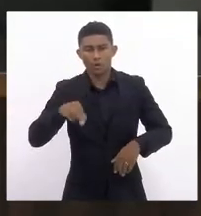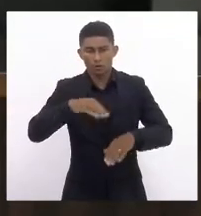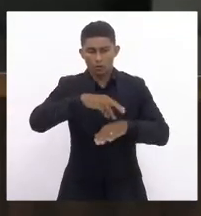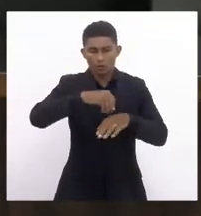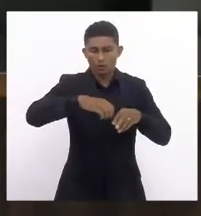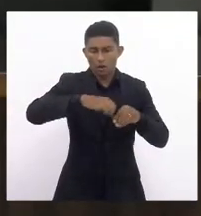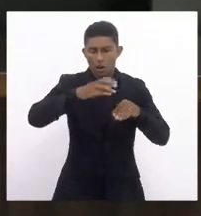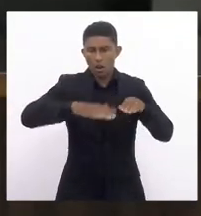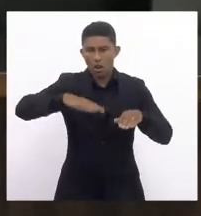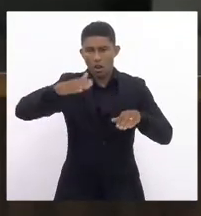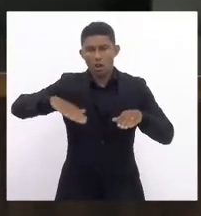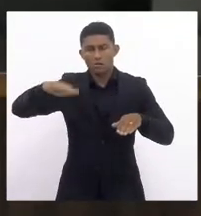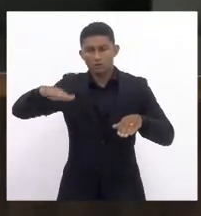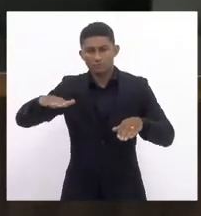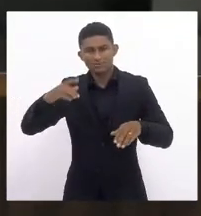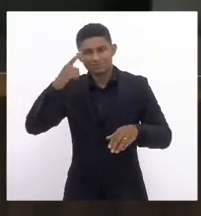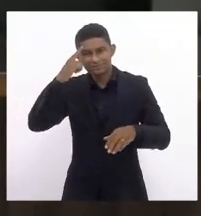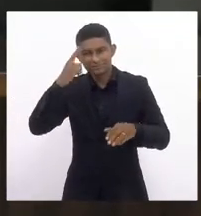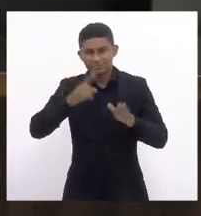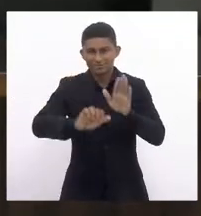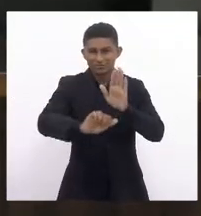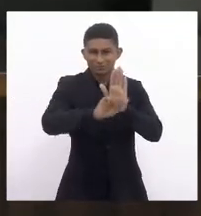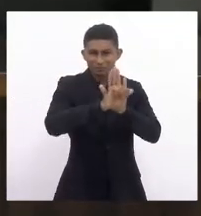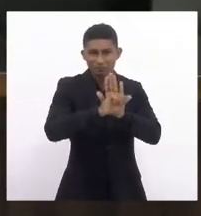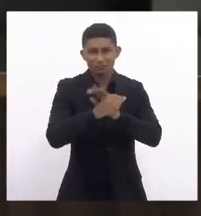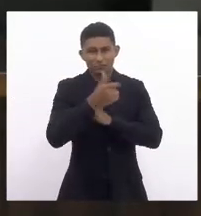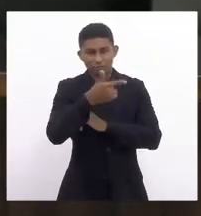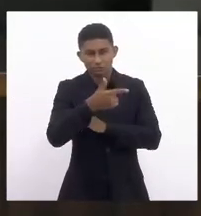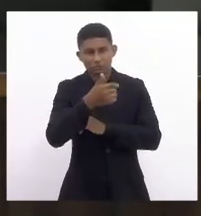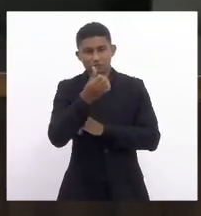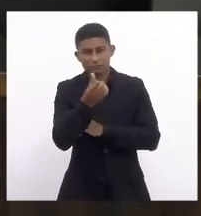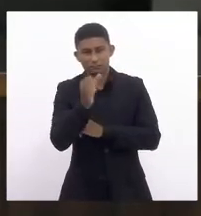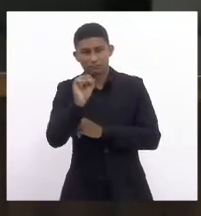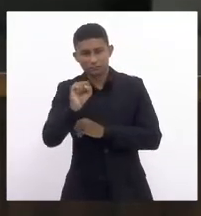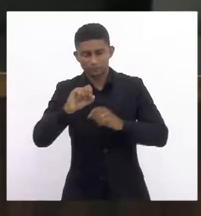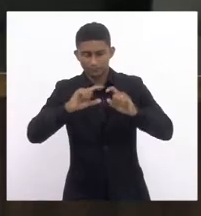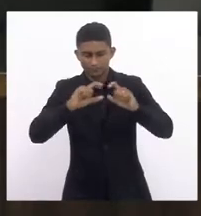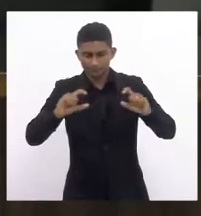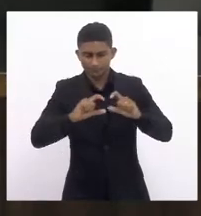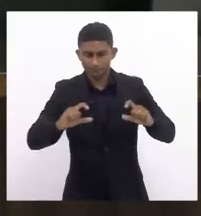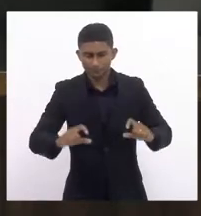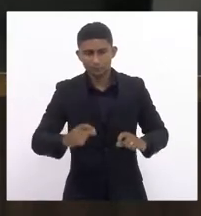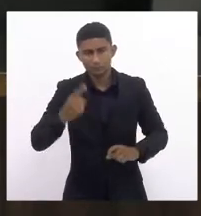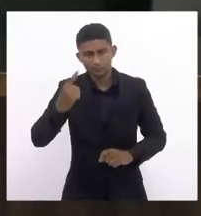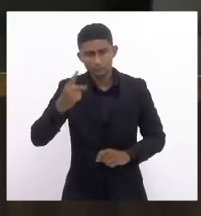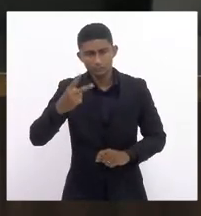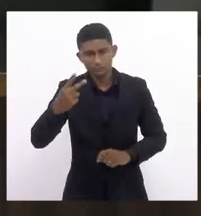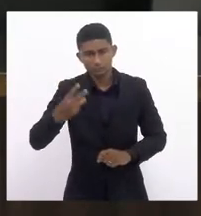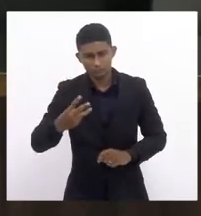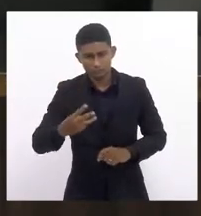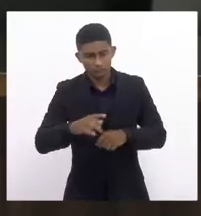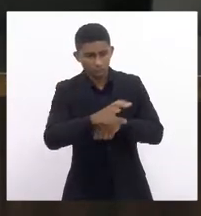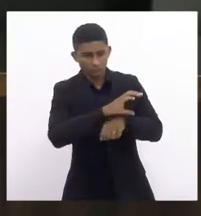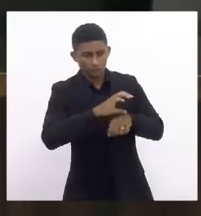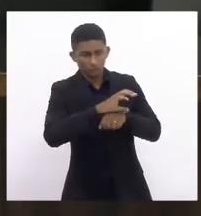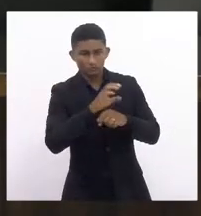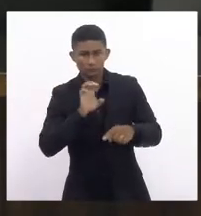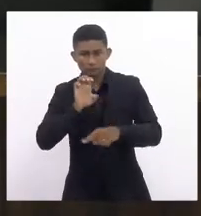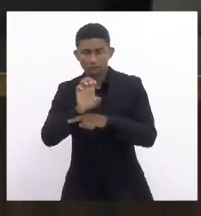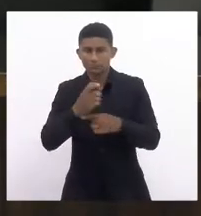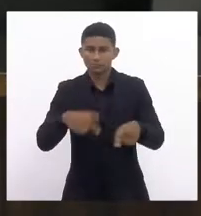cumprimento ao artigo 268, itens alínea 1, 2 e 4 da Constituição Estadual e as leis estaduais